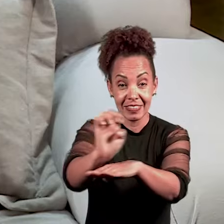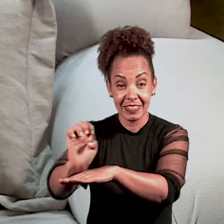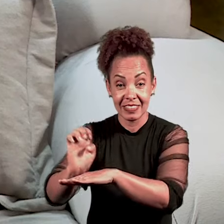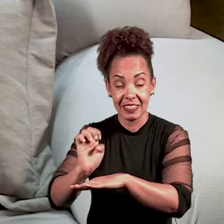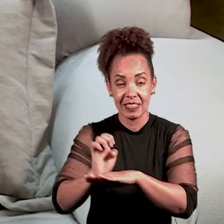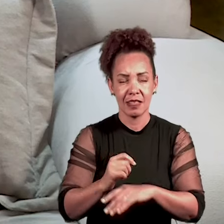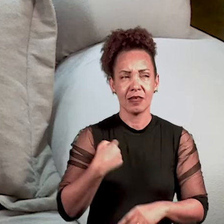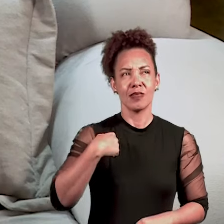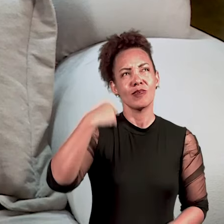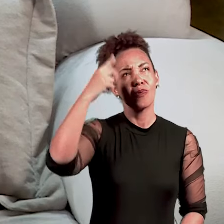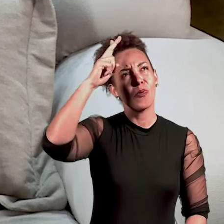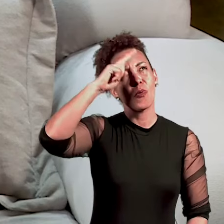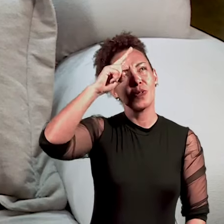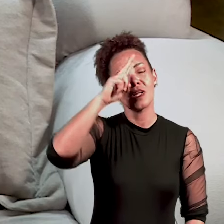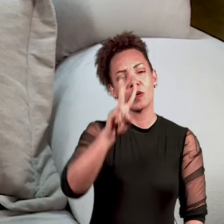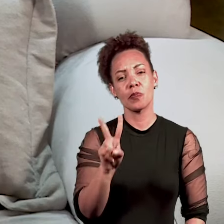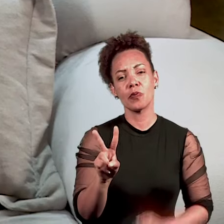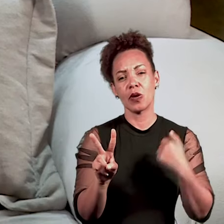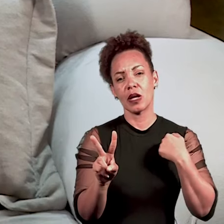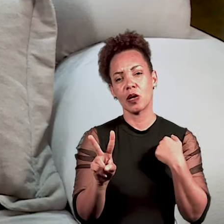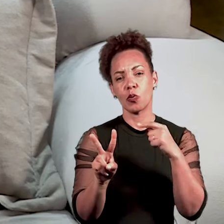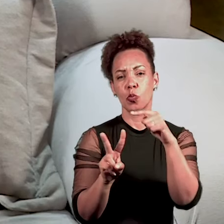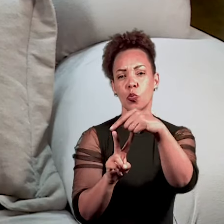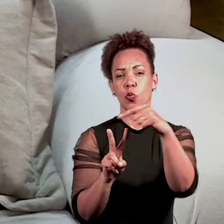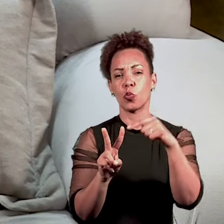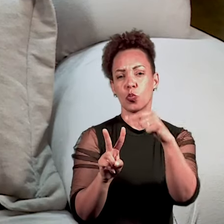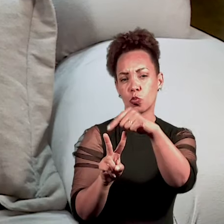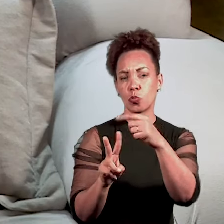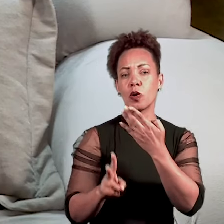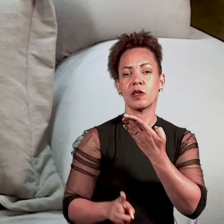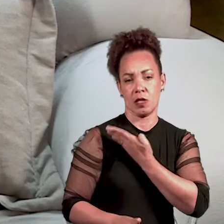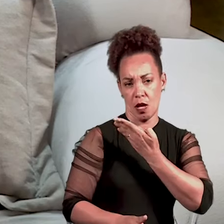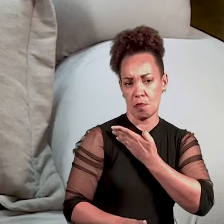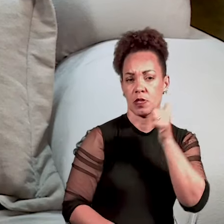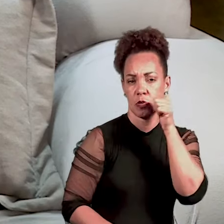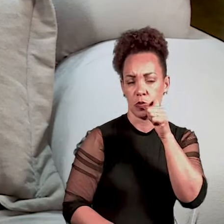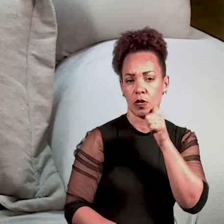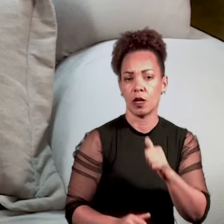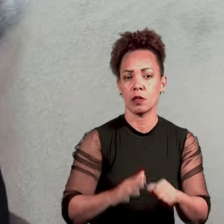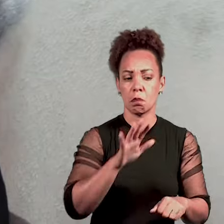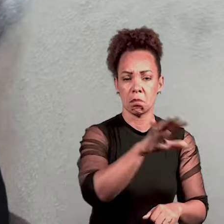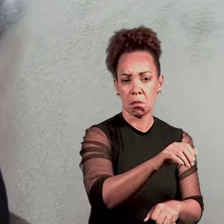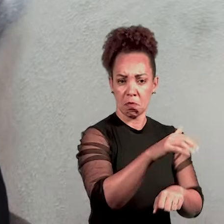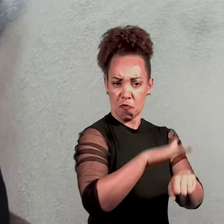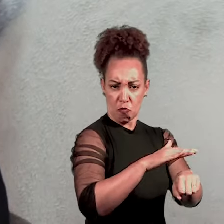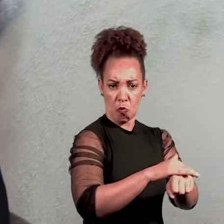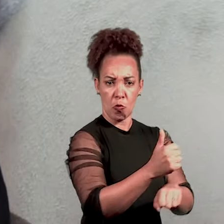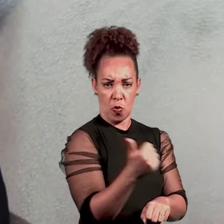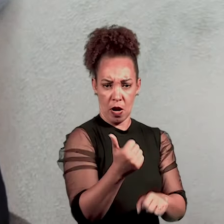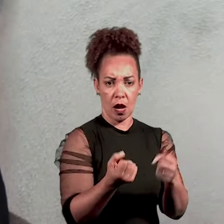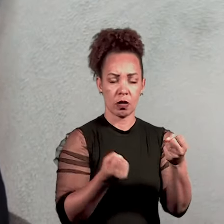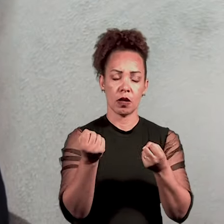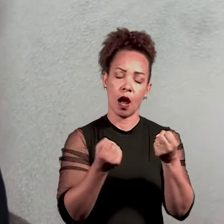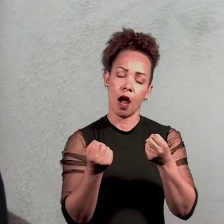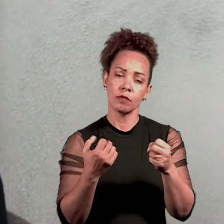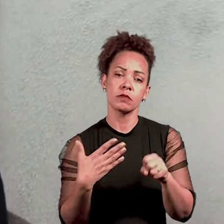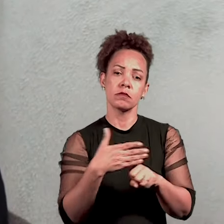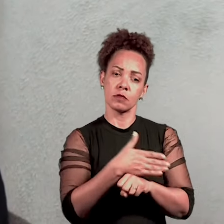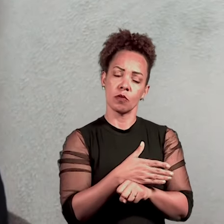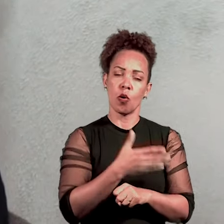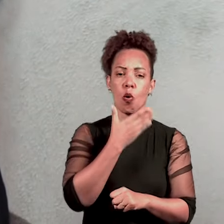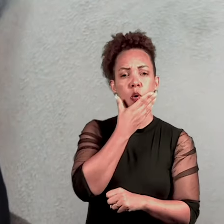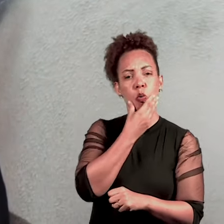colegas pegamos uma carona. Aí, na hora que entramos, o cidadão perguntou: por que que vocês